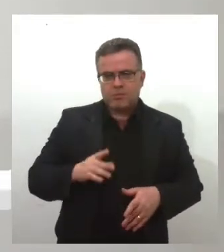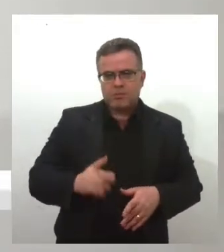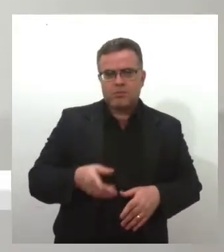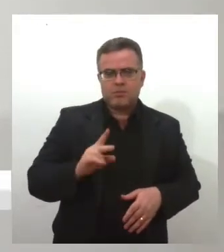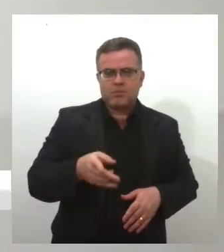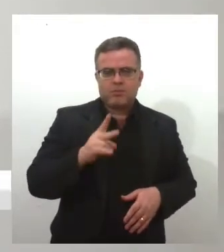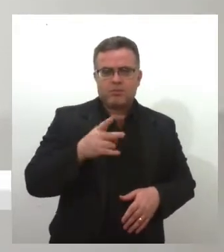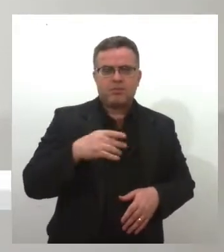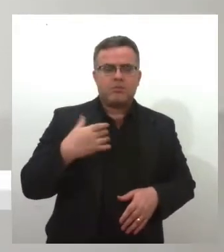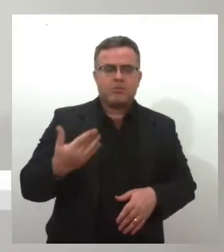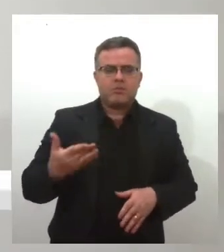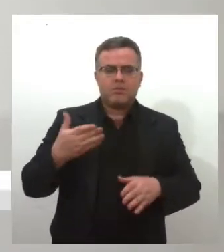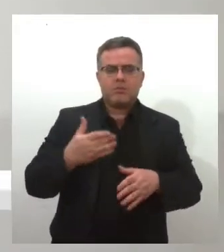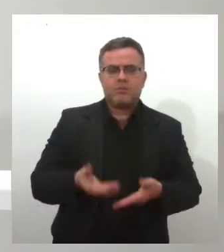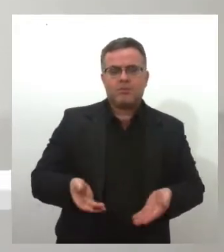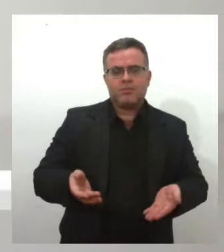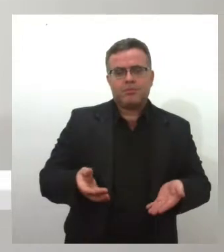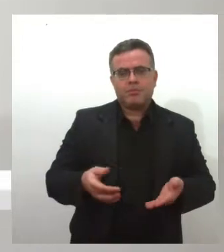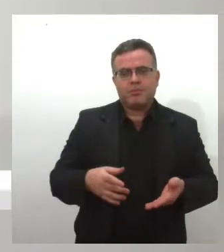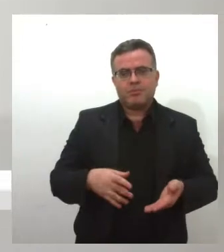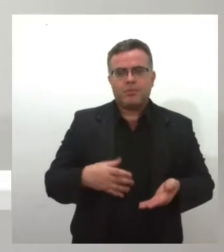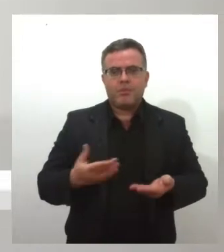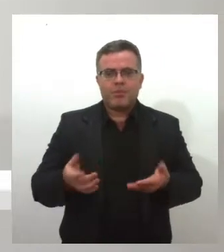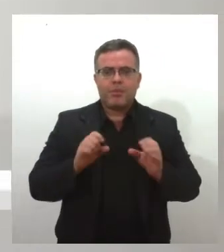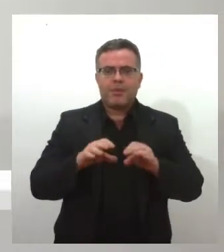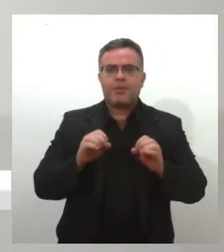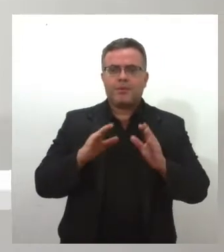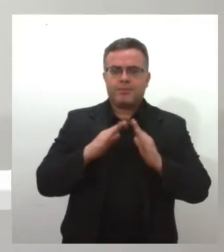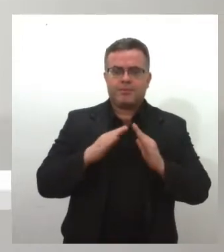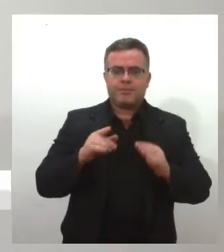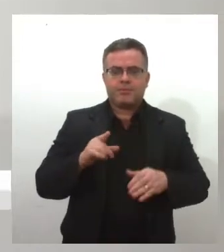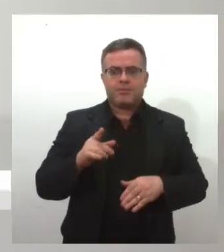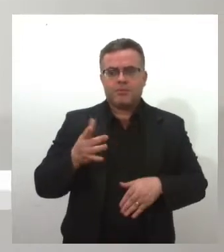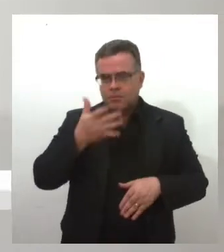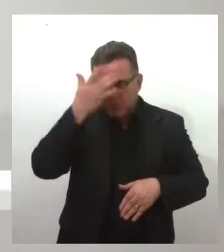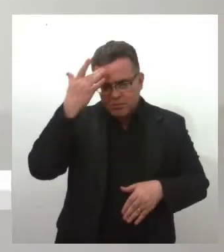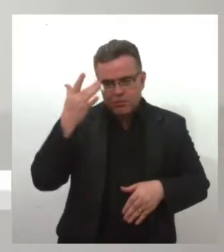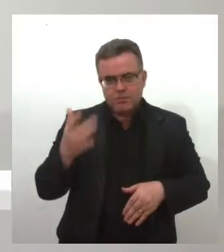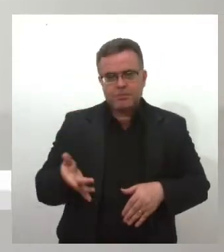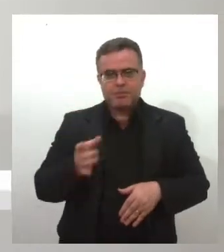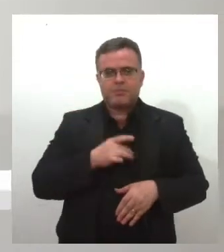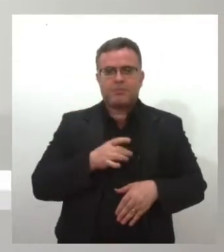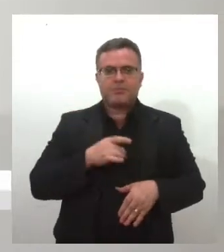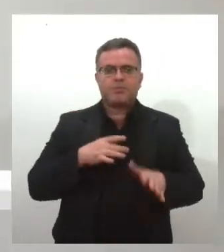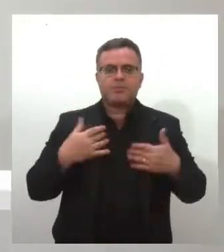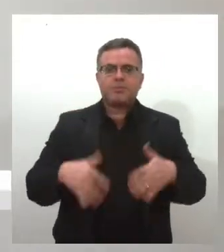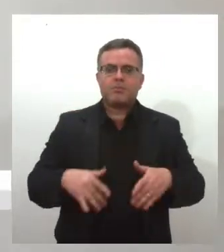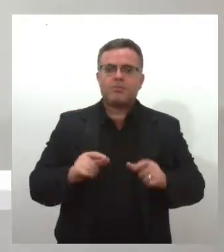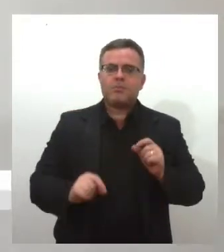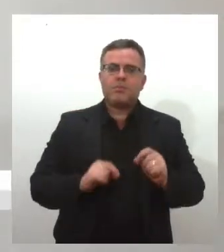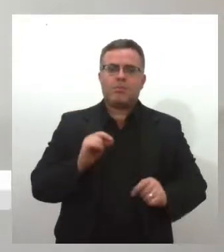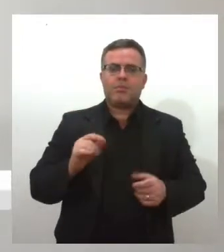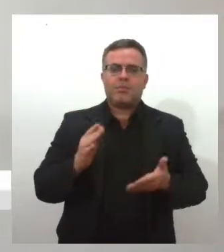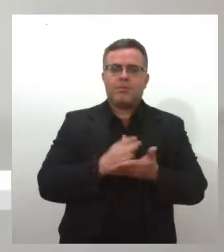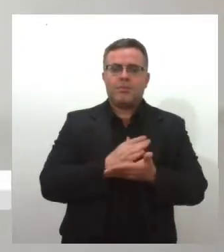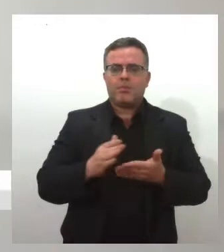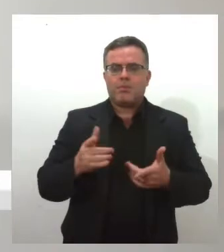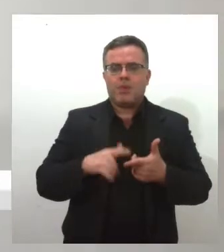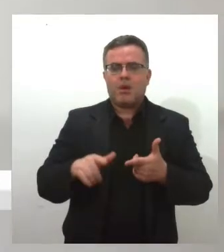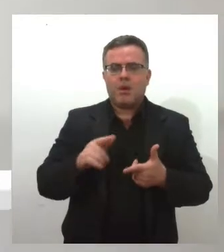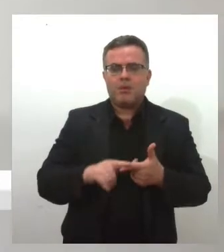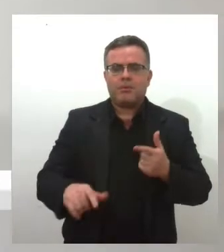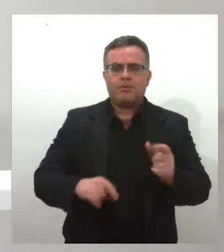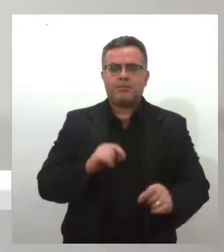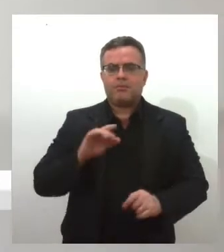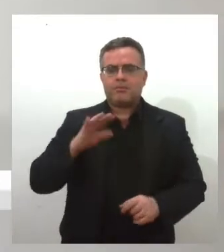o homeschooling. Aquelas que se declaravam, né? Porque algumas ainda tinham medo, por conta de algumas polêmicas, às vezes, que